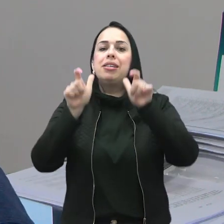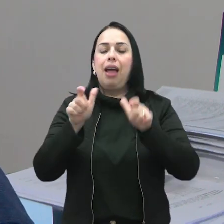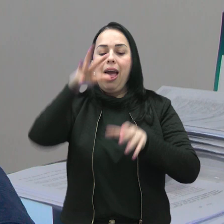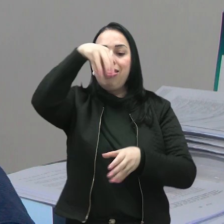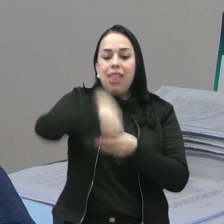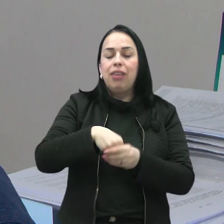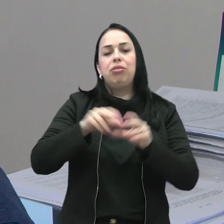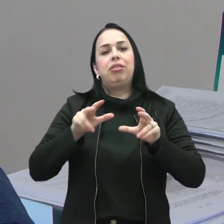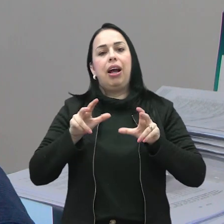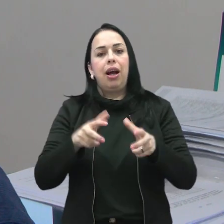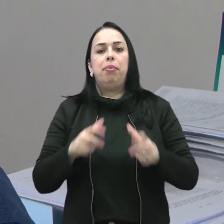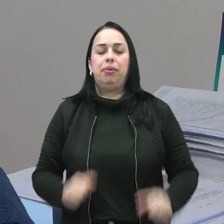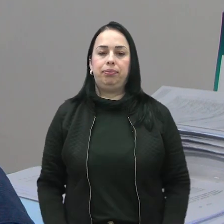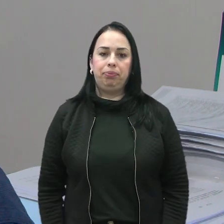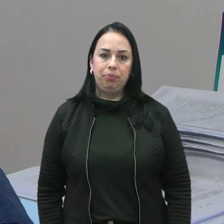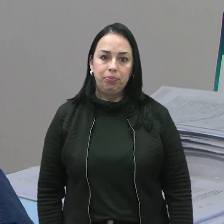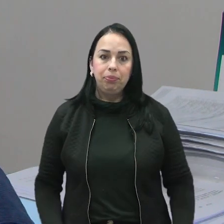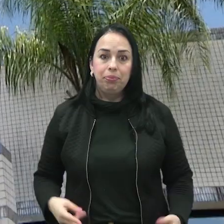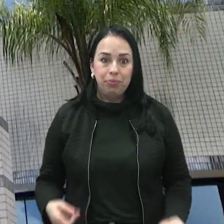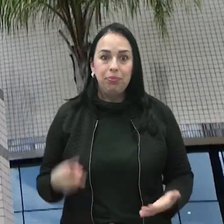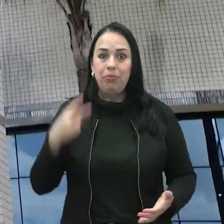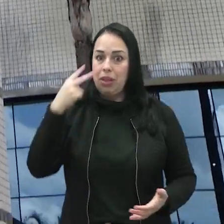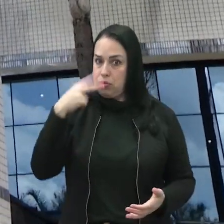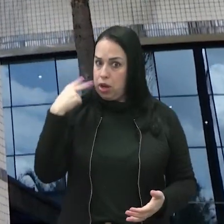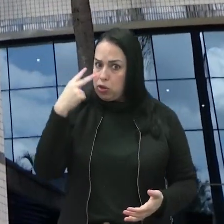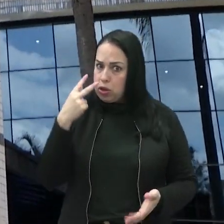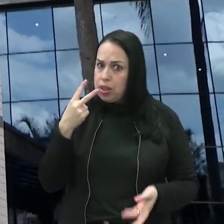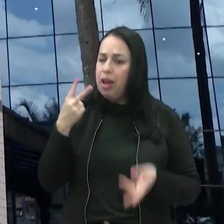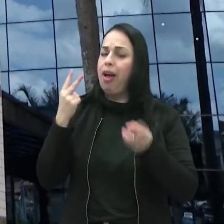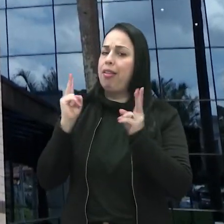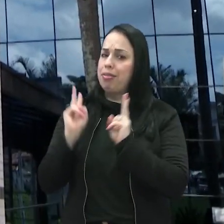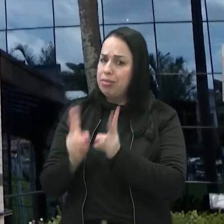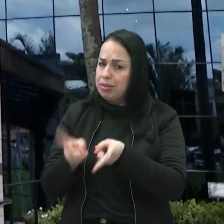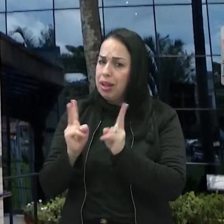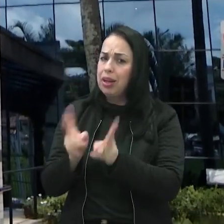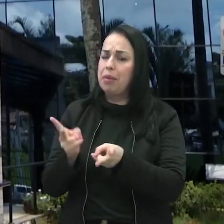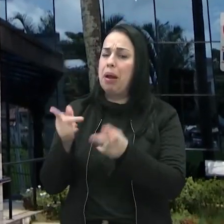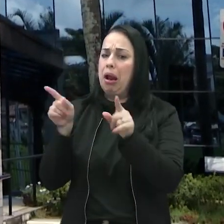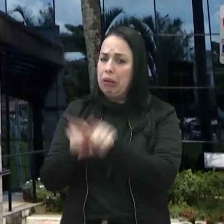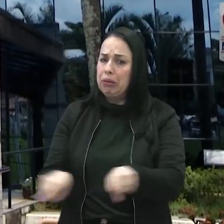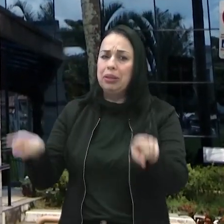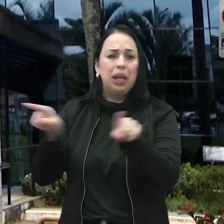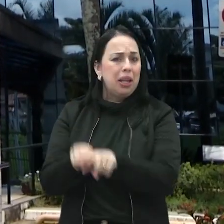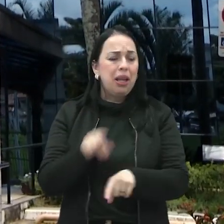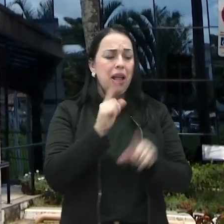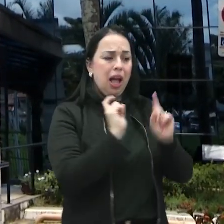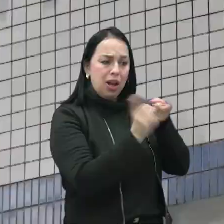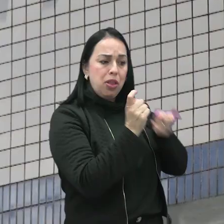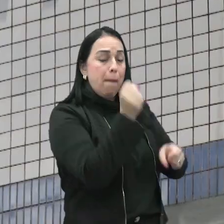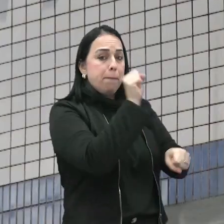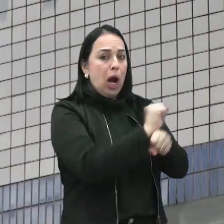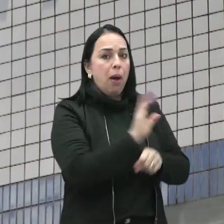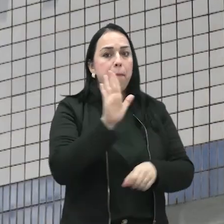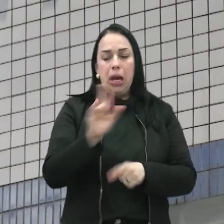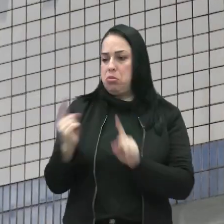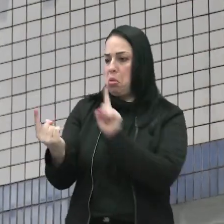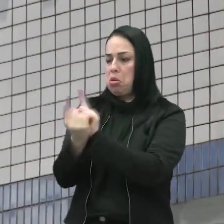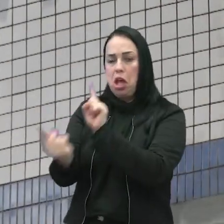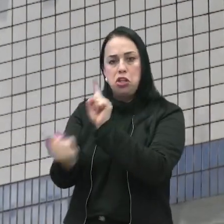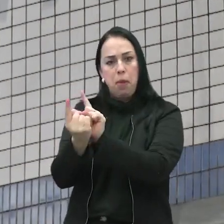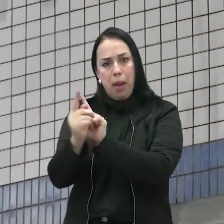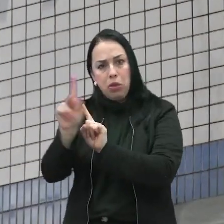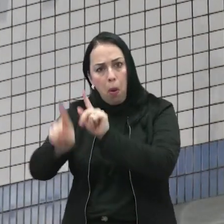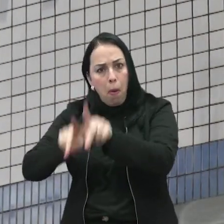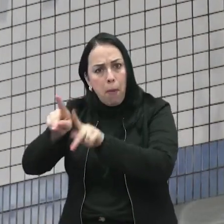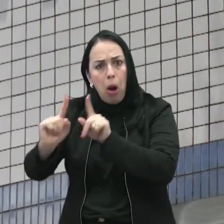respeitado o espaço do funcionamento da Câmara. E os vereadores também não param. Mesmo sem as reuniões de Câmara, os parlamentares mantêm